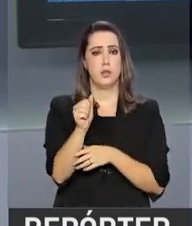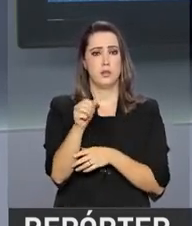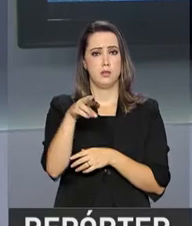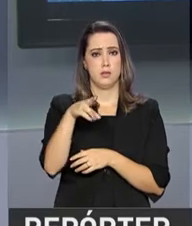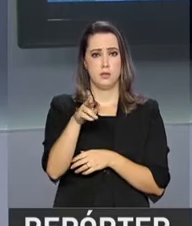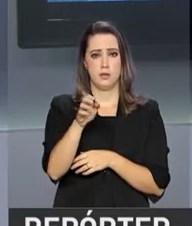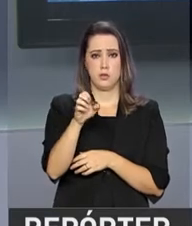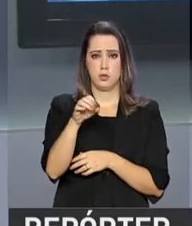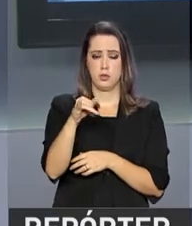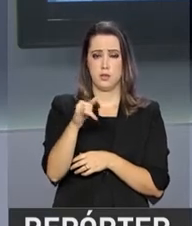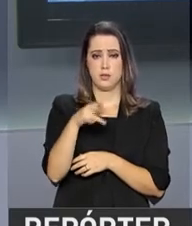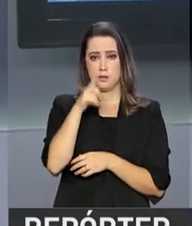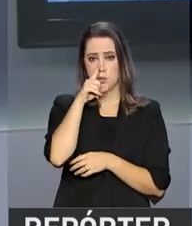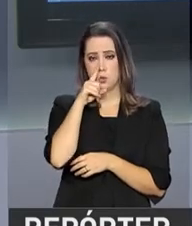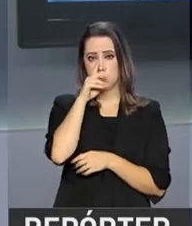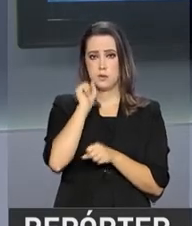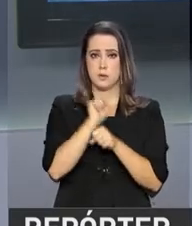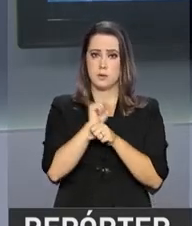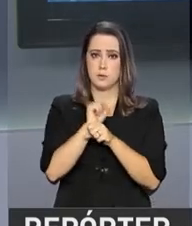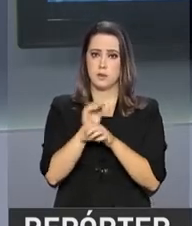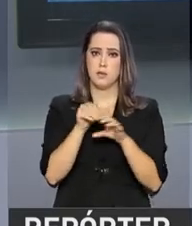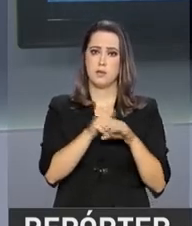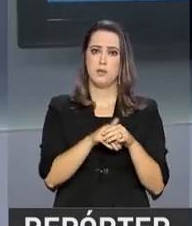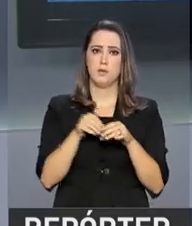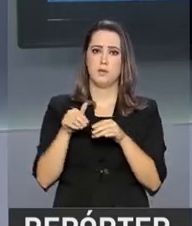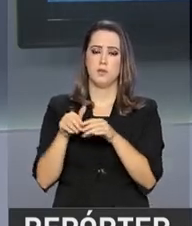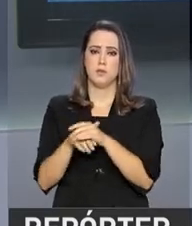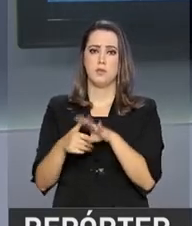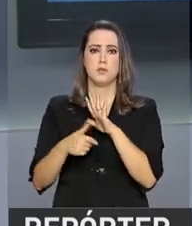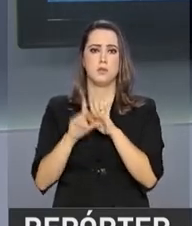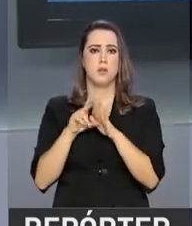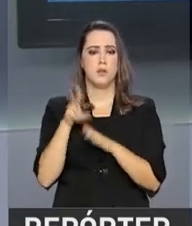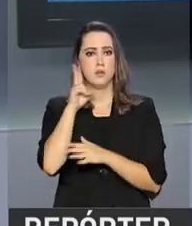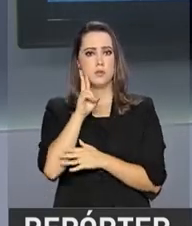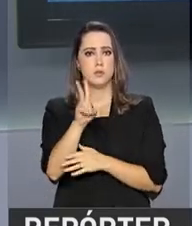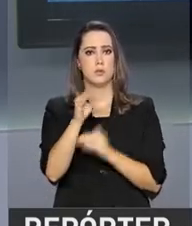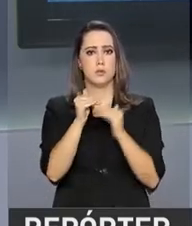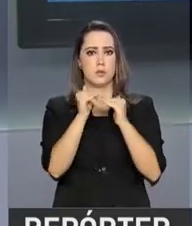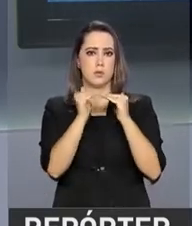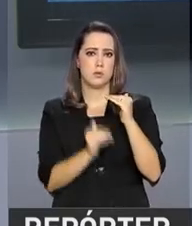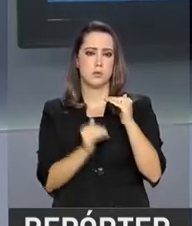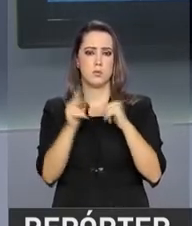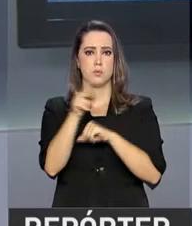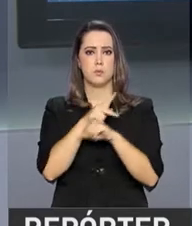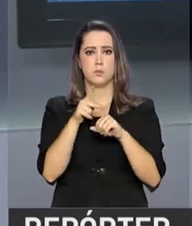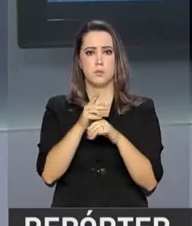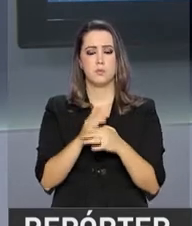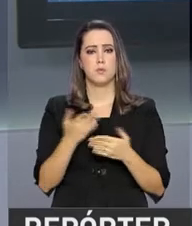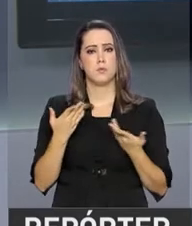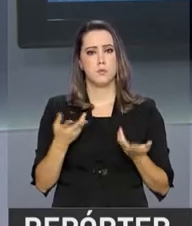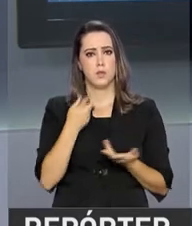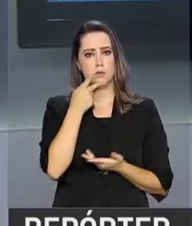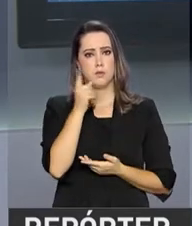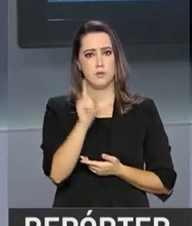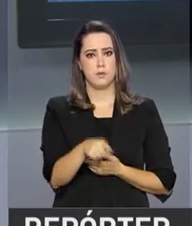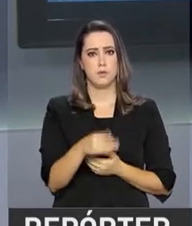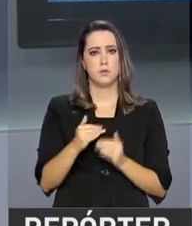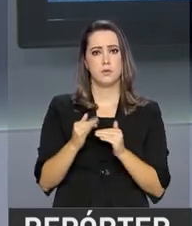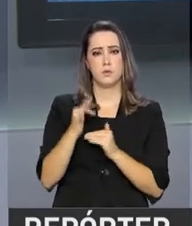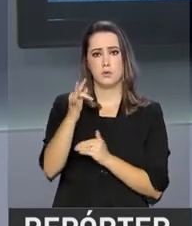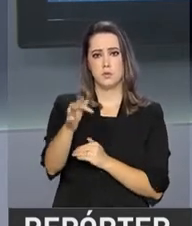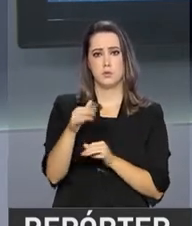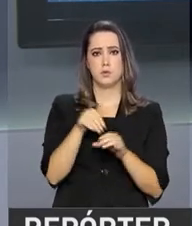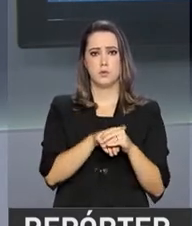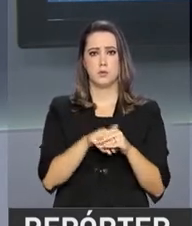que aguardem a votação da reforma da previdência antes de avaliar um possível rebaixamento do país segundo ele o adiamento